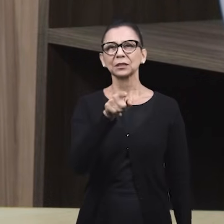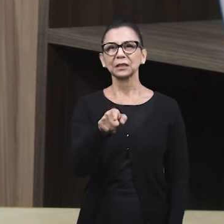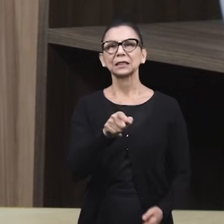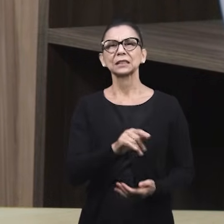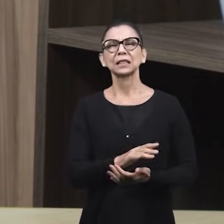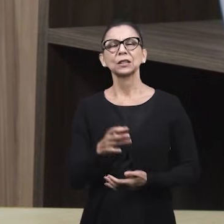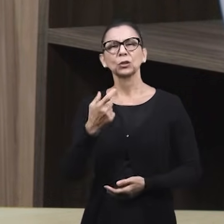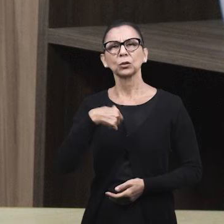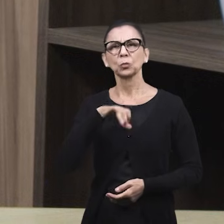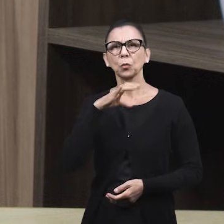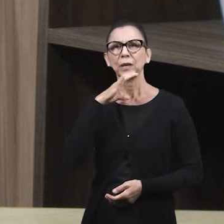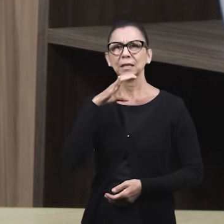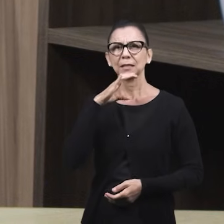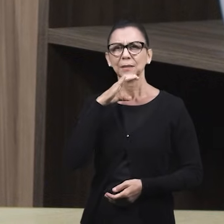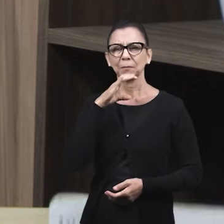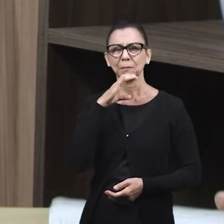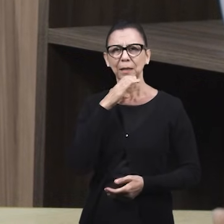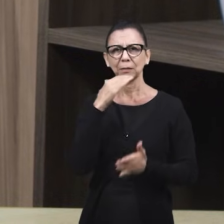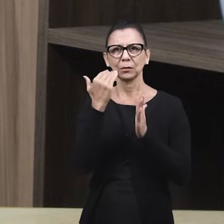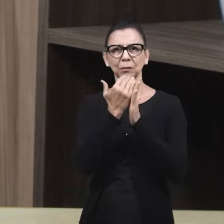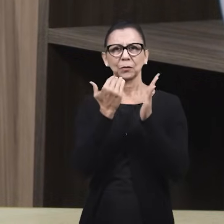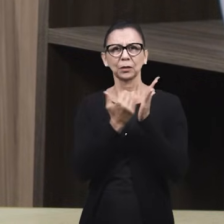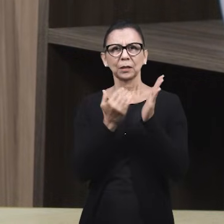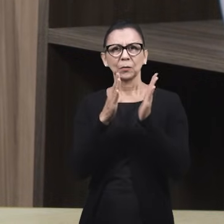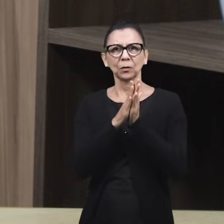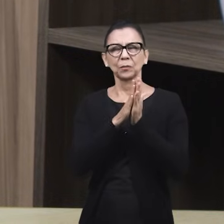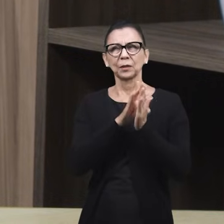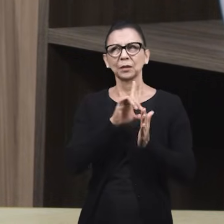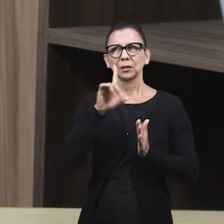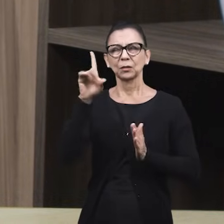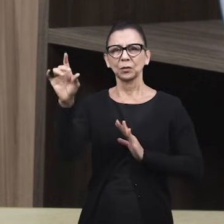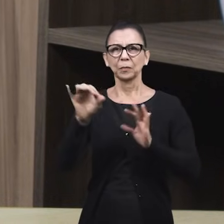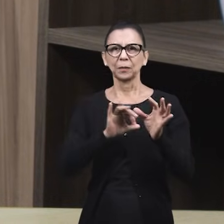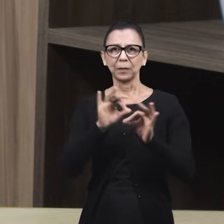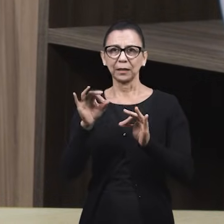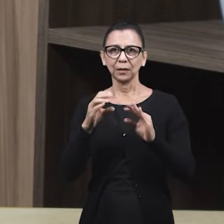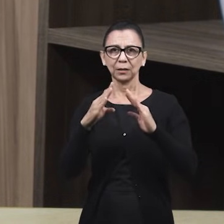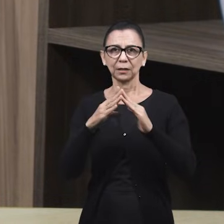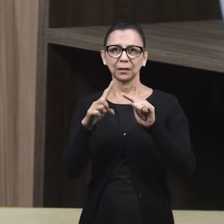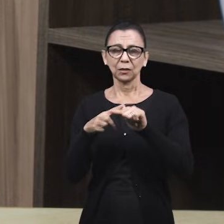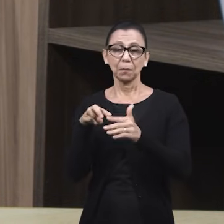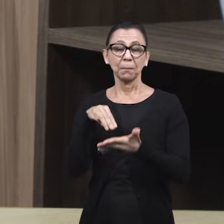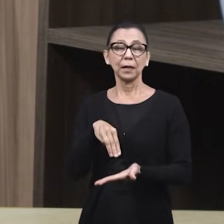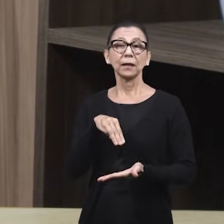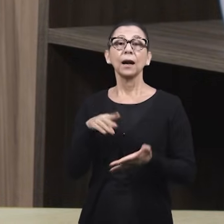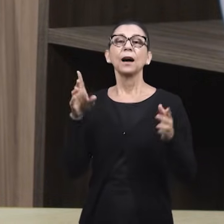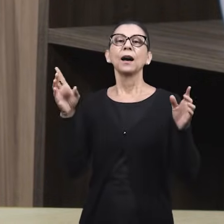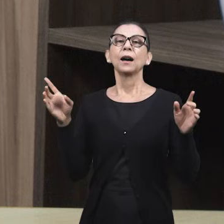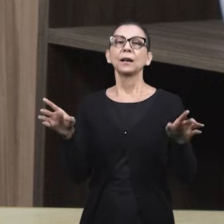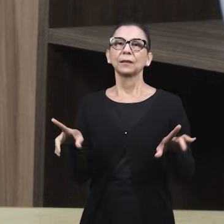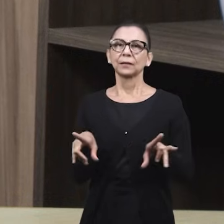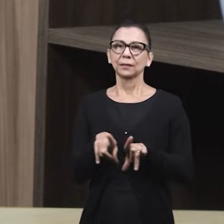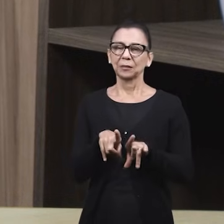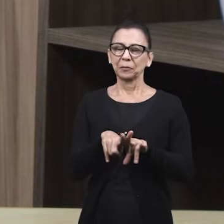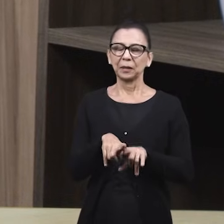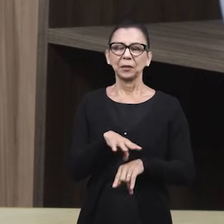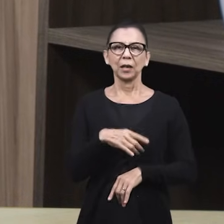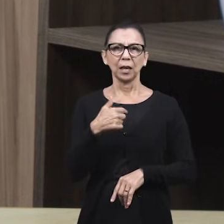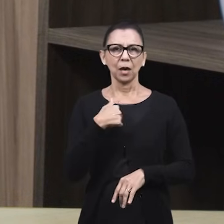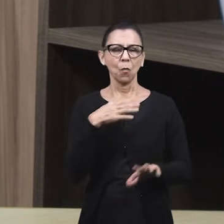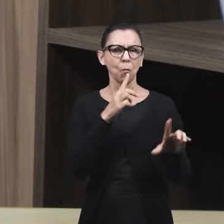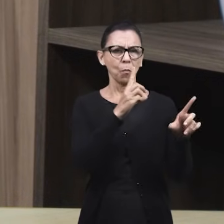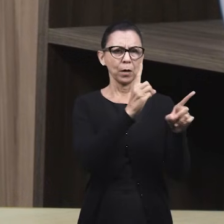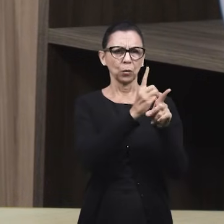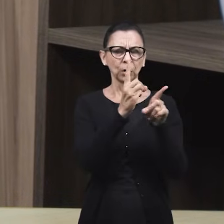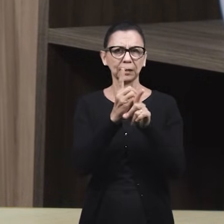o aprendizado do programa Conversas Bíblicas, mais uma produção da Igreja Cristã Maranata. Aliás, eu tenho encontrado